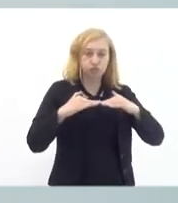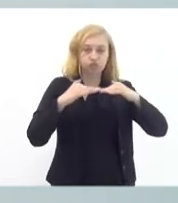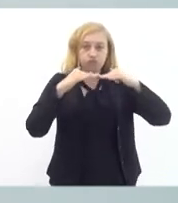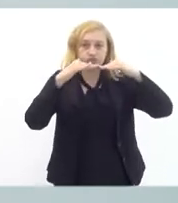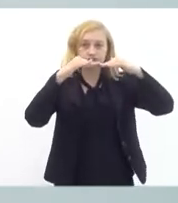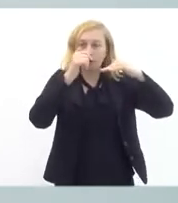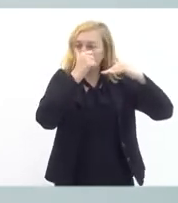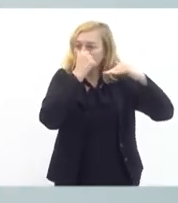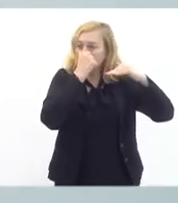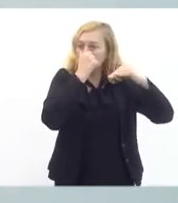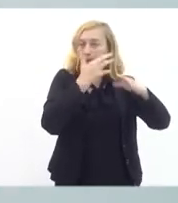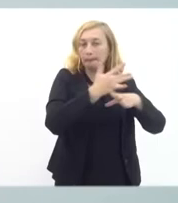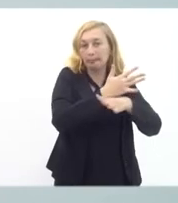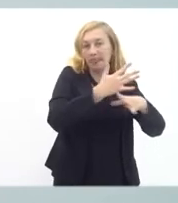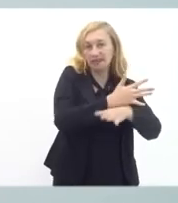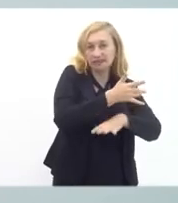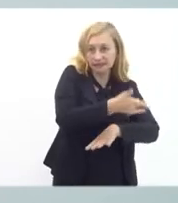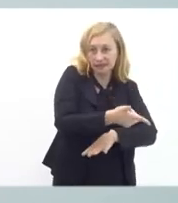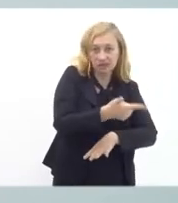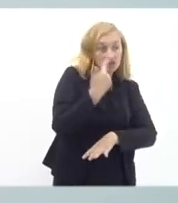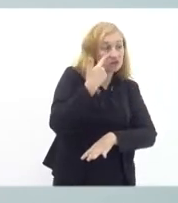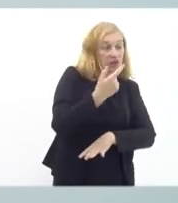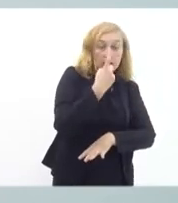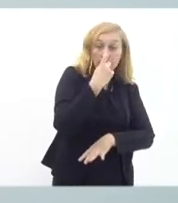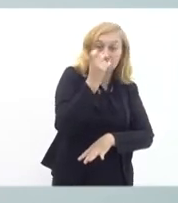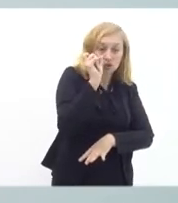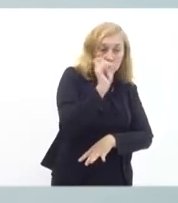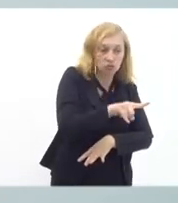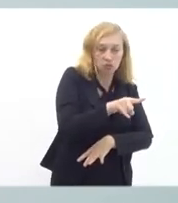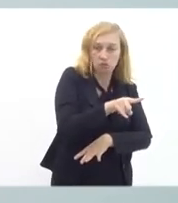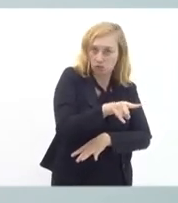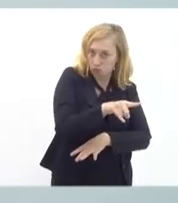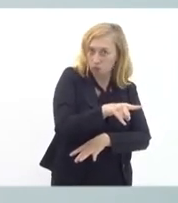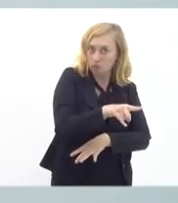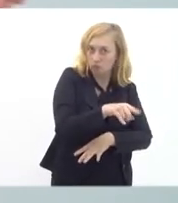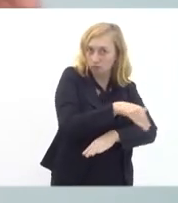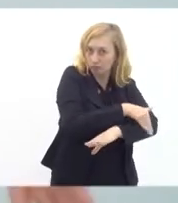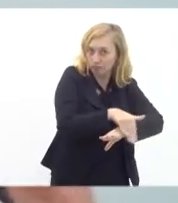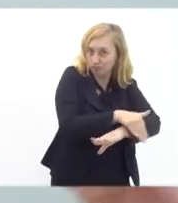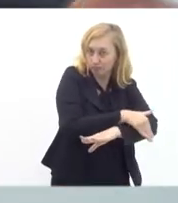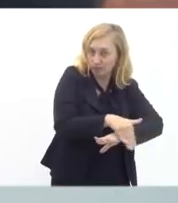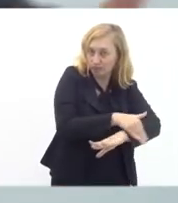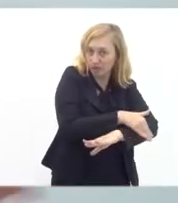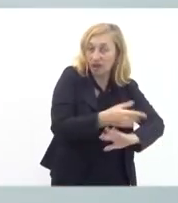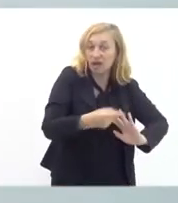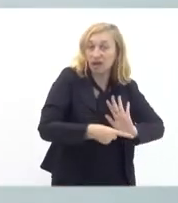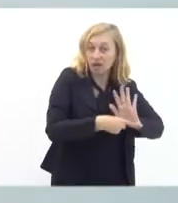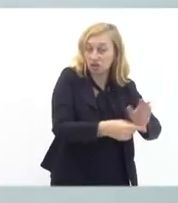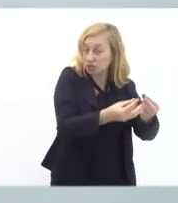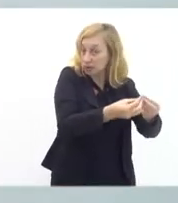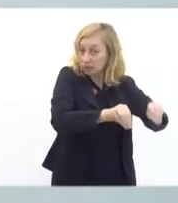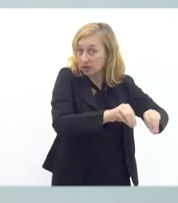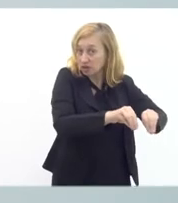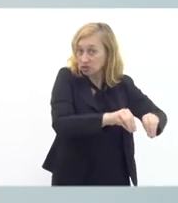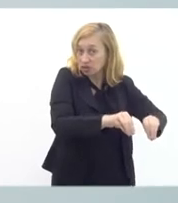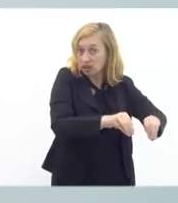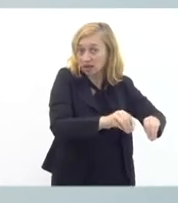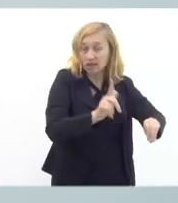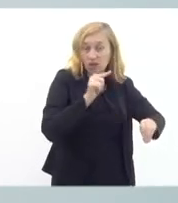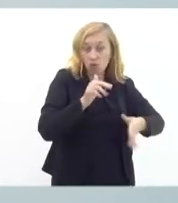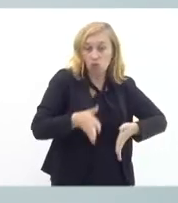para uma ponta, né? Mas a população que joga lixo aleatoriamente na rua, que contribui para as galerias estarem